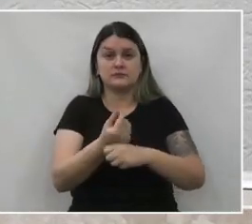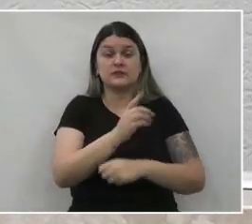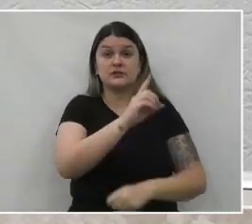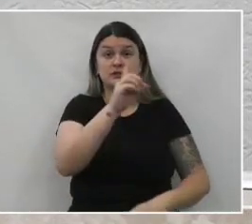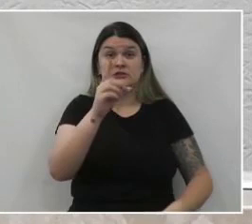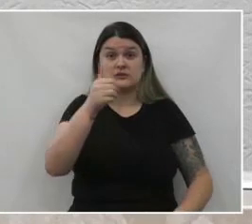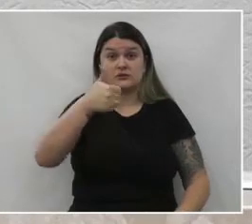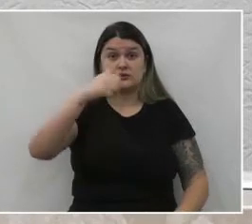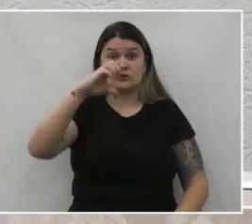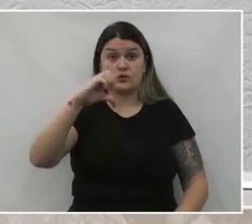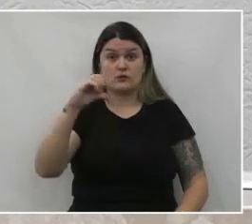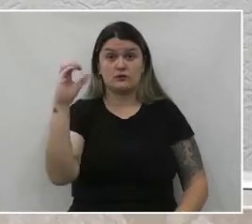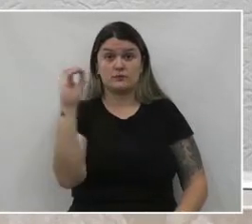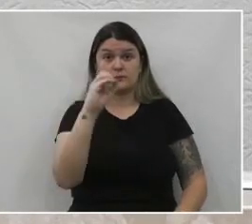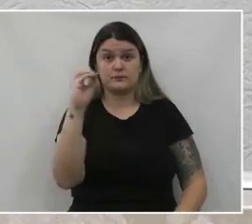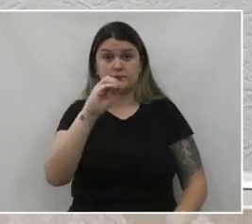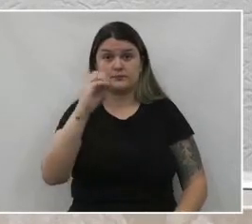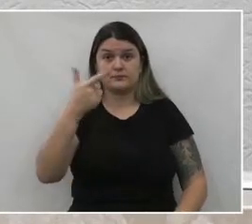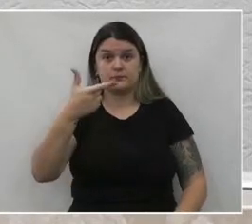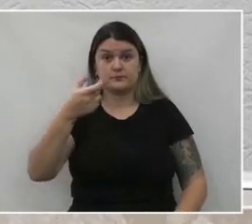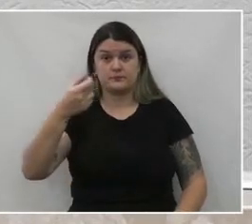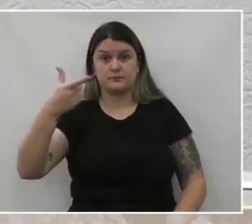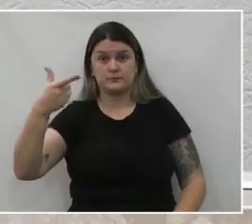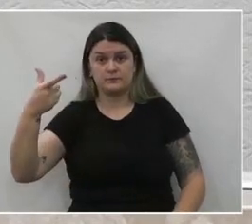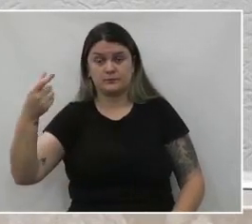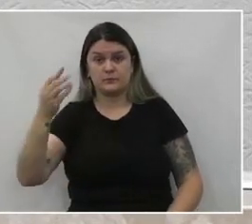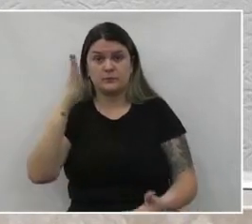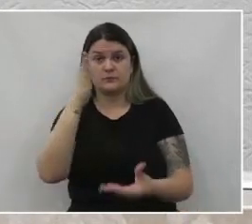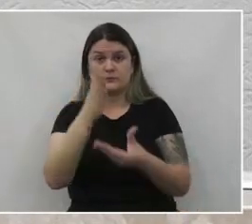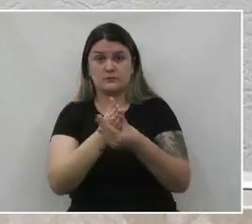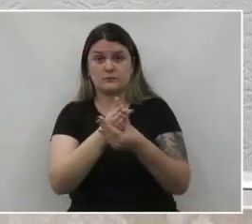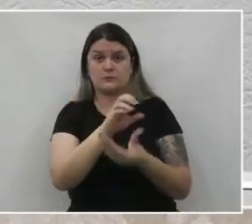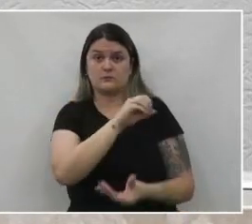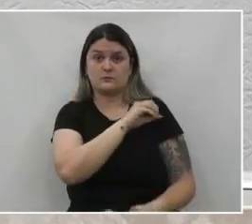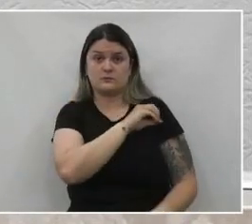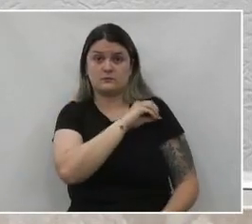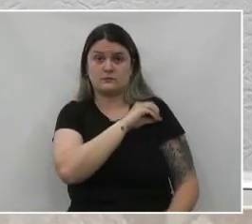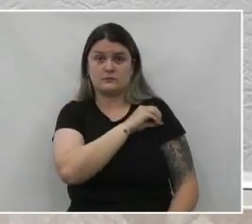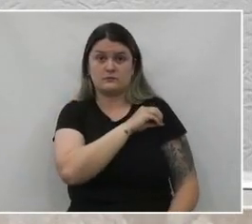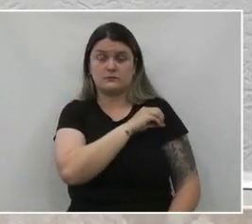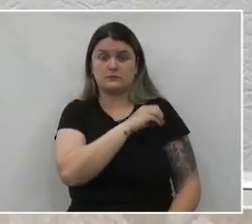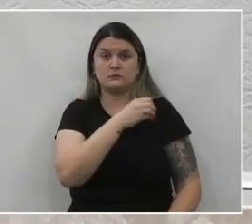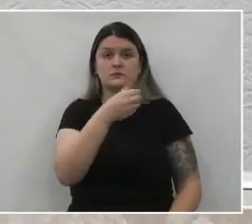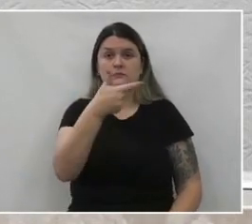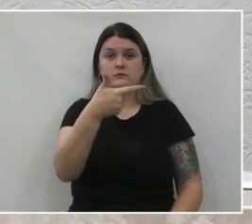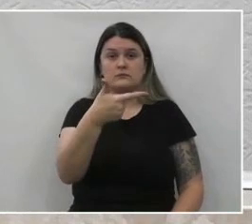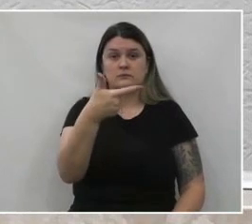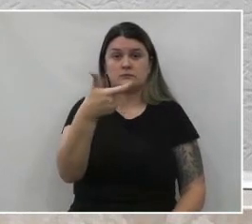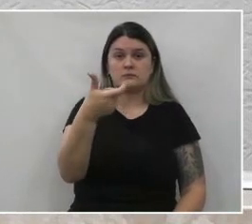19 de outubro de 2020, processo número